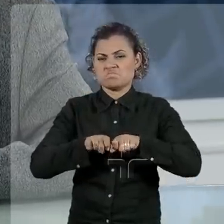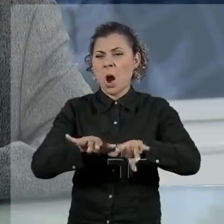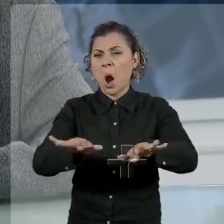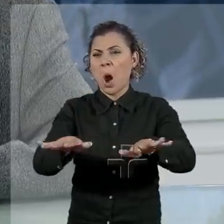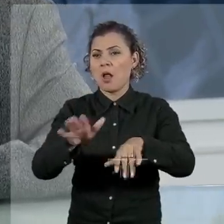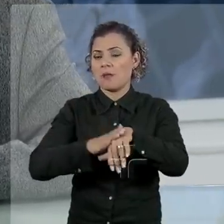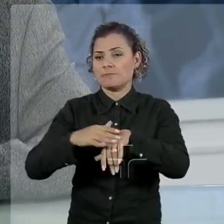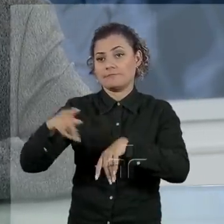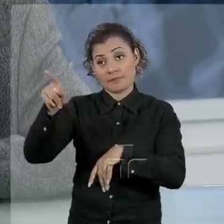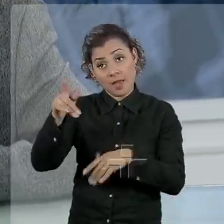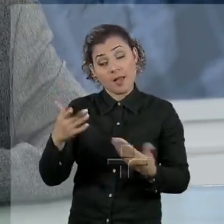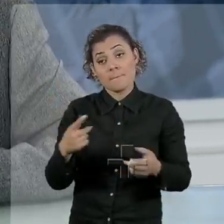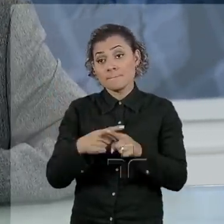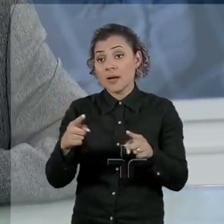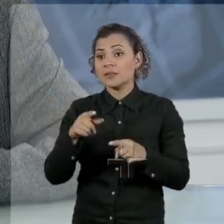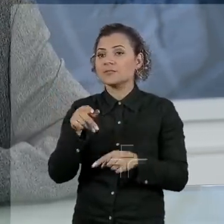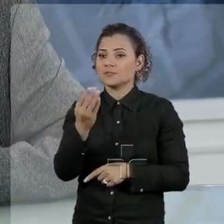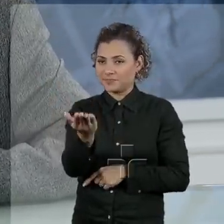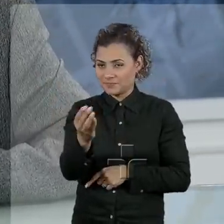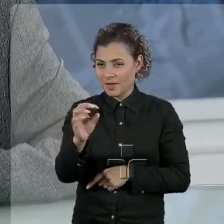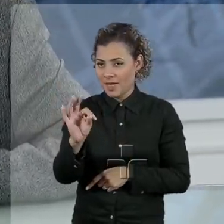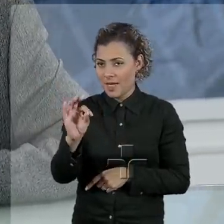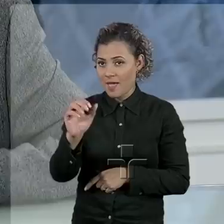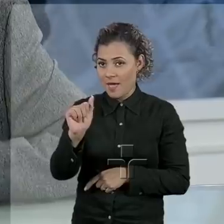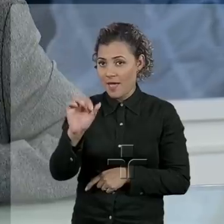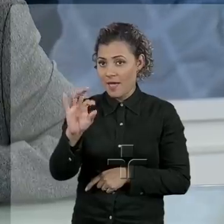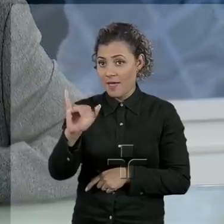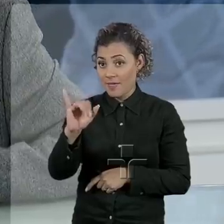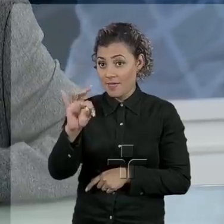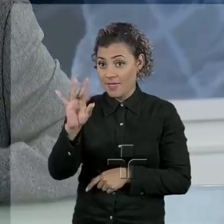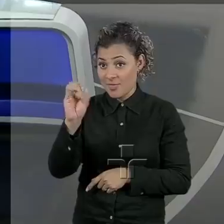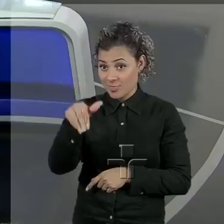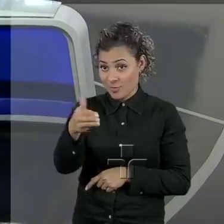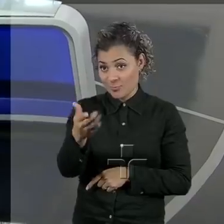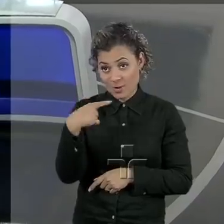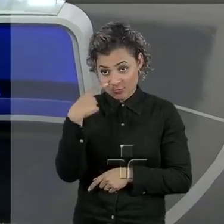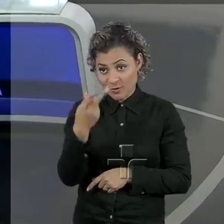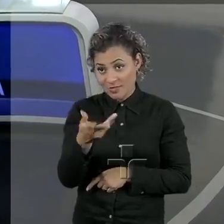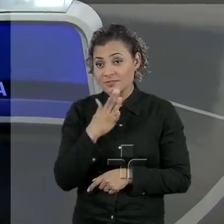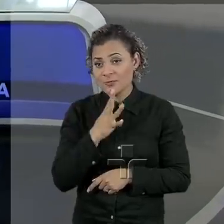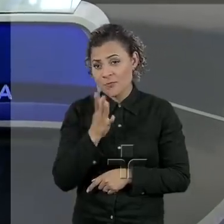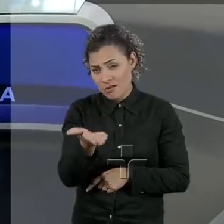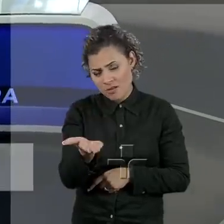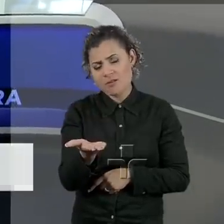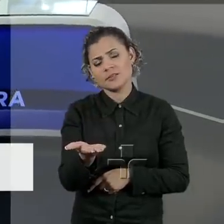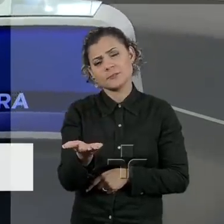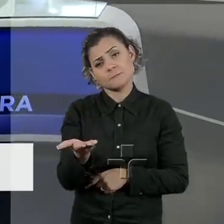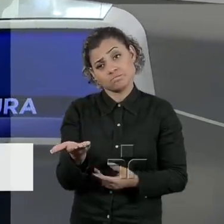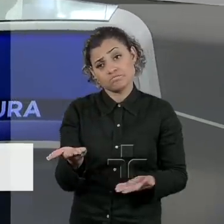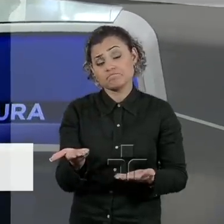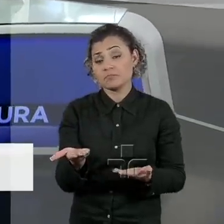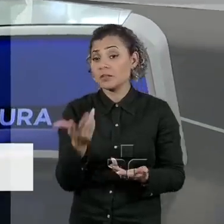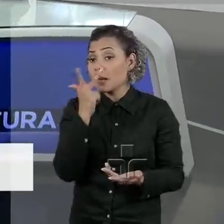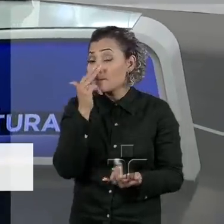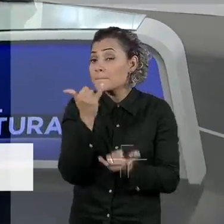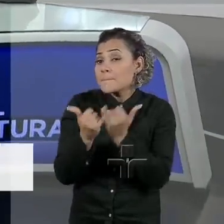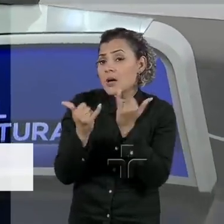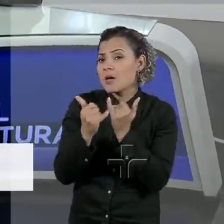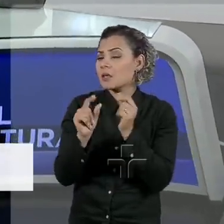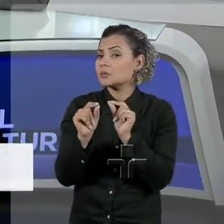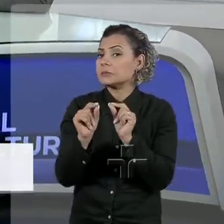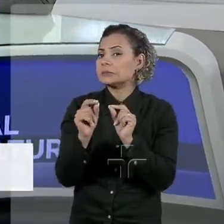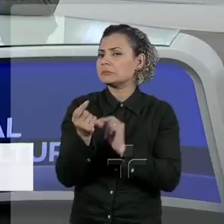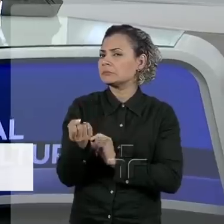Com relação ao que dizia o Ayrton é um advogado aqui, partindo do que ele falou, me parece que, de fato, é